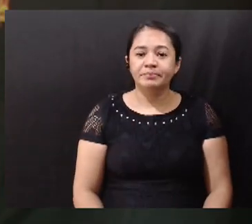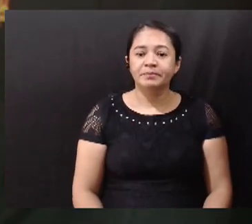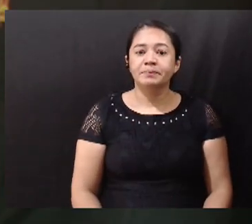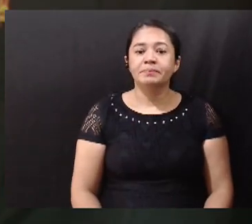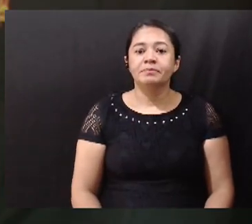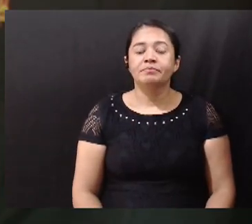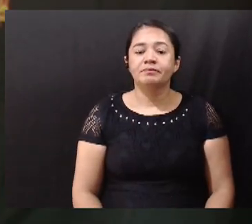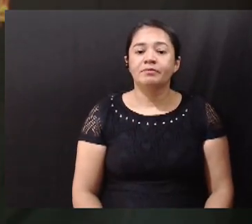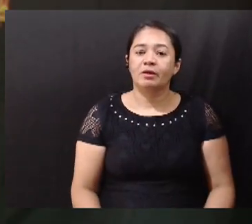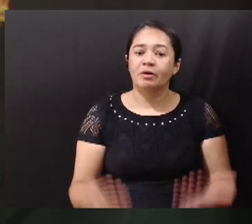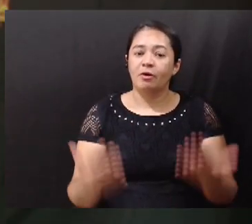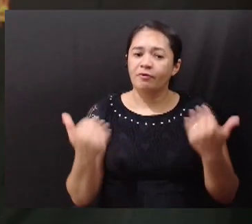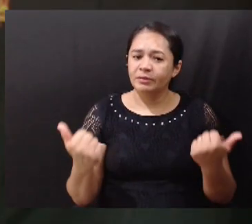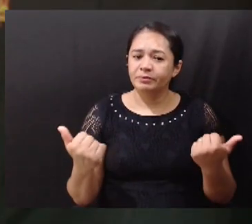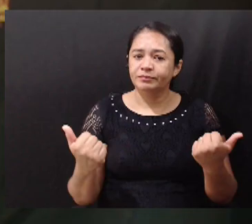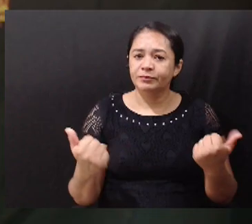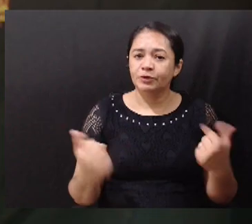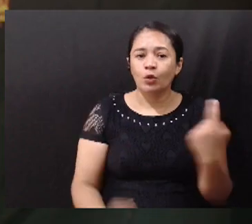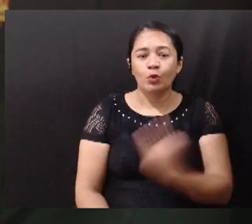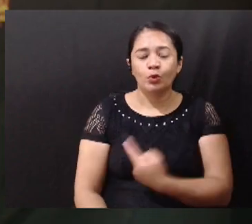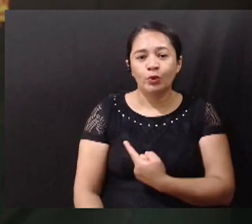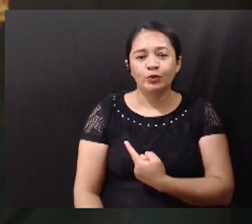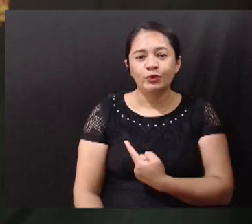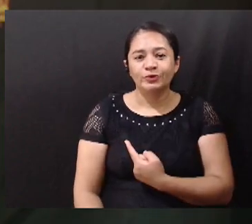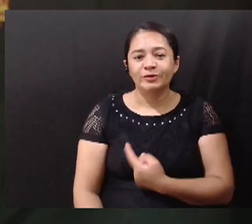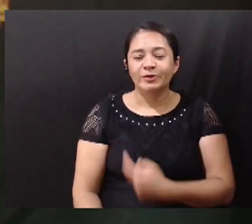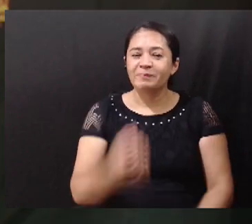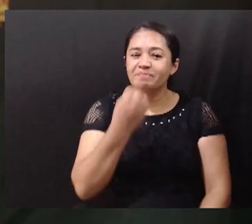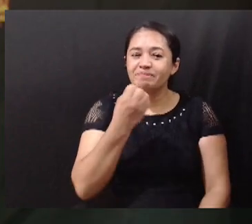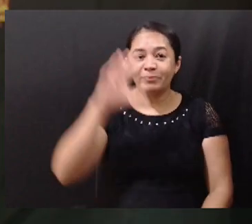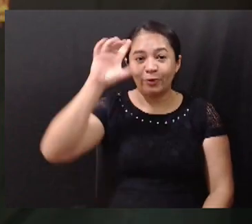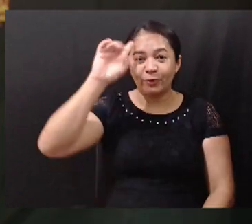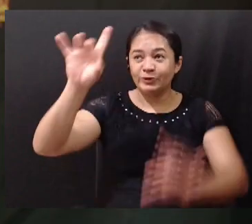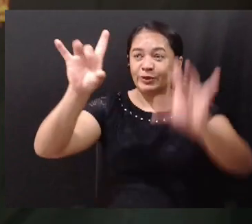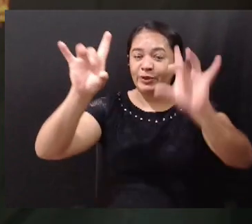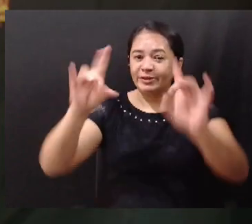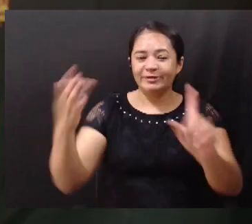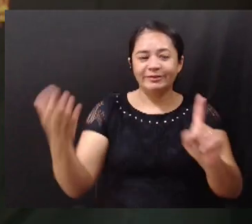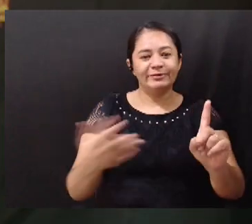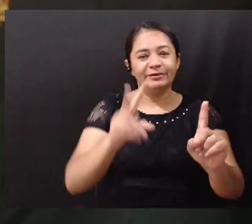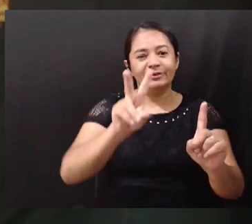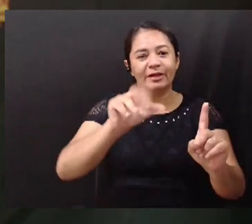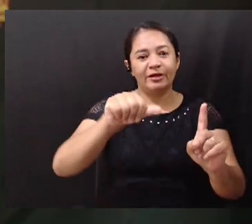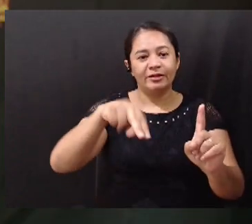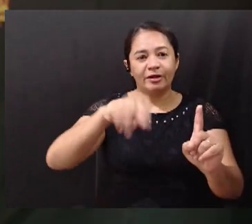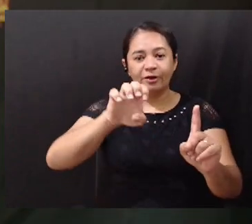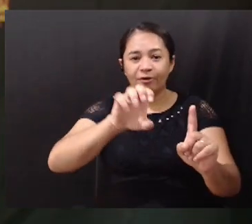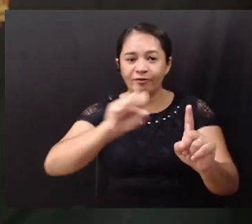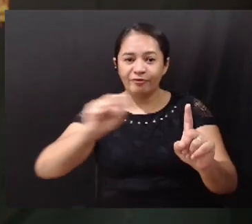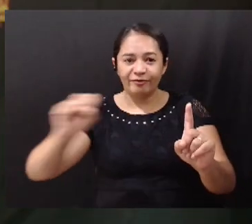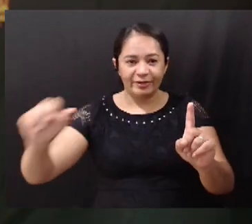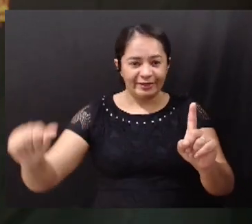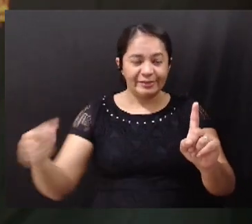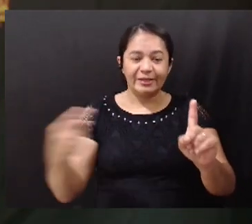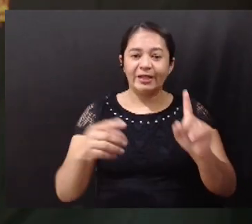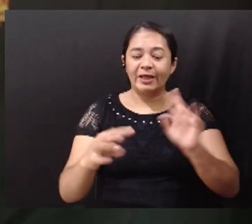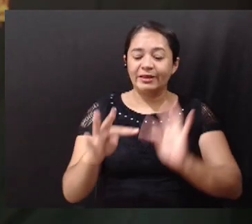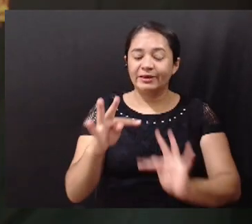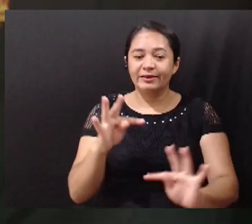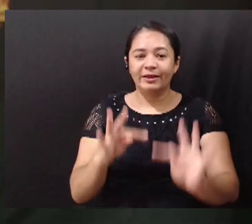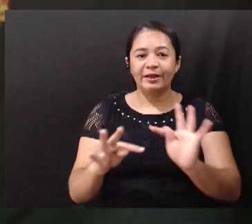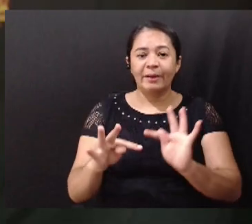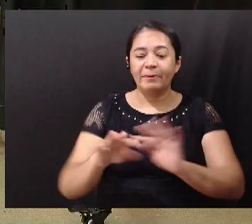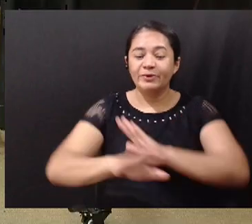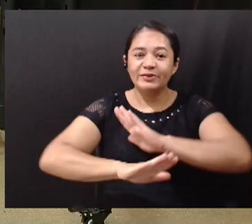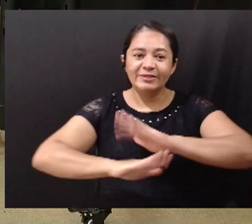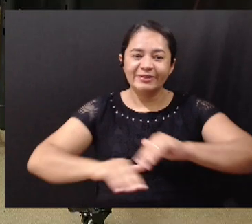lá. Com a gente dá aquele bom dia especial para a Vanessa Luizete, ela é terapeuta ocupacional infantil. Seja muito